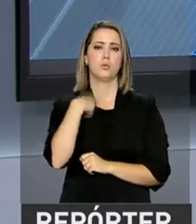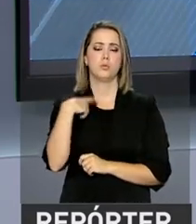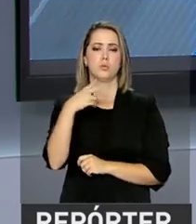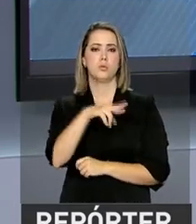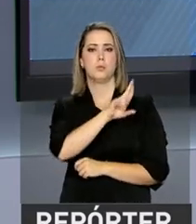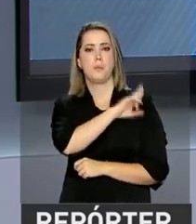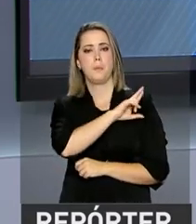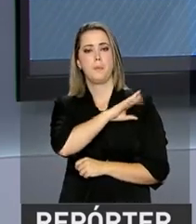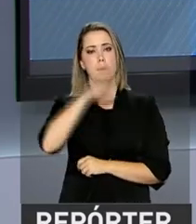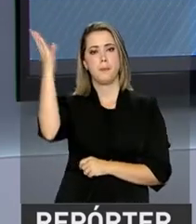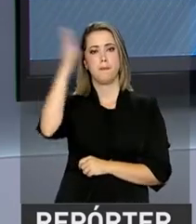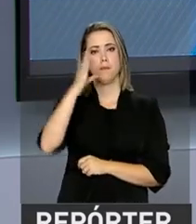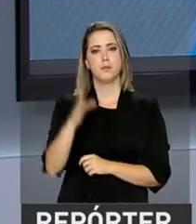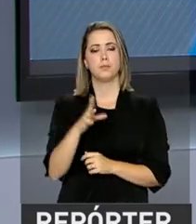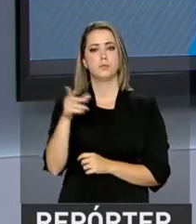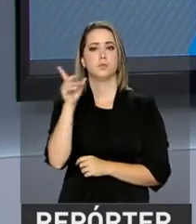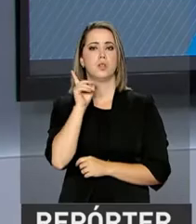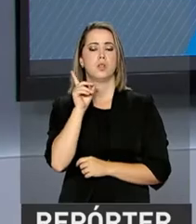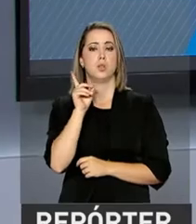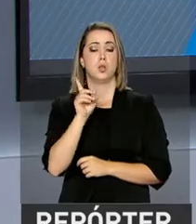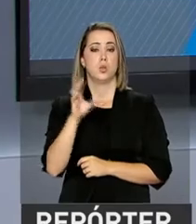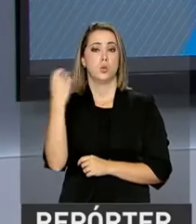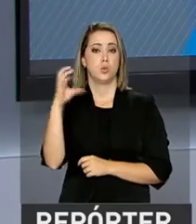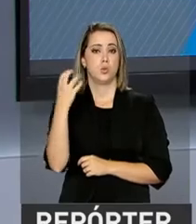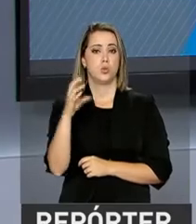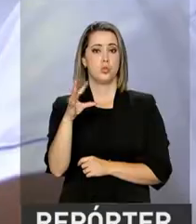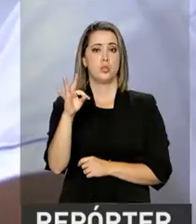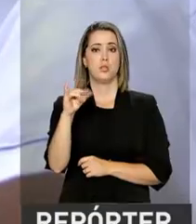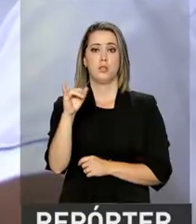torneios internacionais no Chile e na Tailândia.